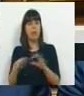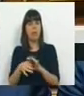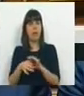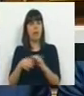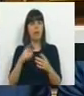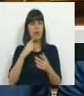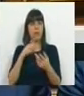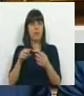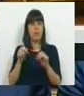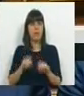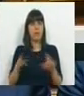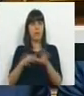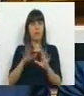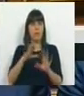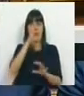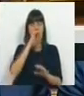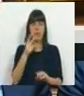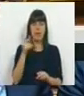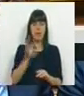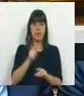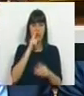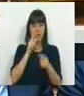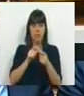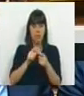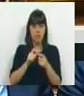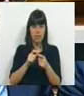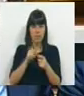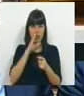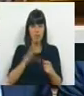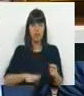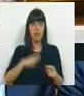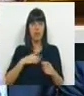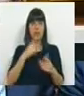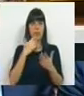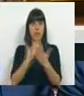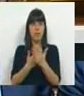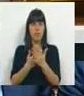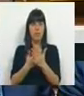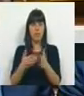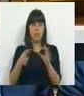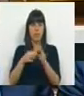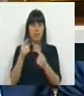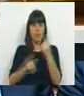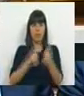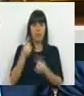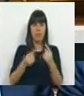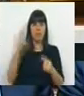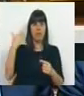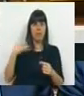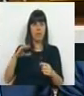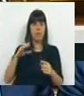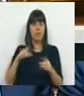a ver com isso. Só estamos no Governo há 2 meses e pouco. Se a confiança foi abalada, foi com certeza por alguma coisa que aconteceu no